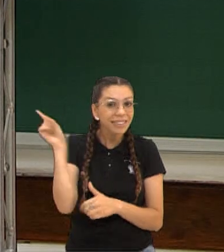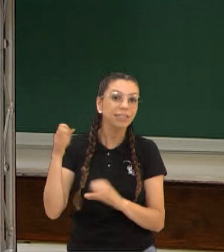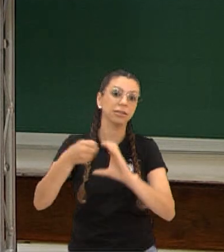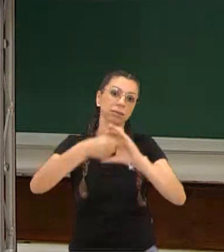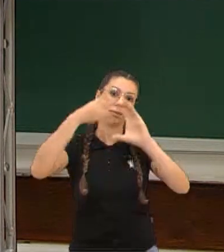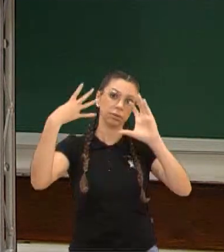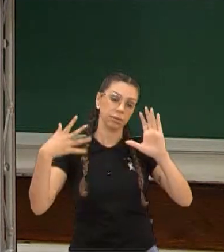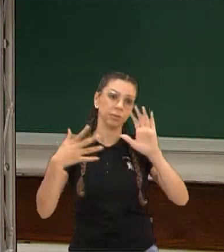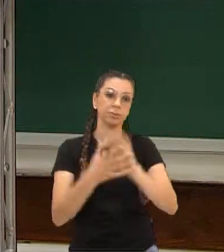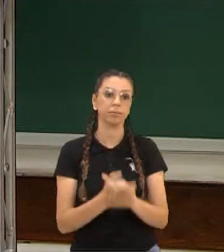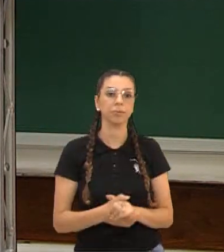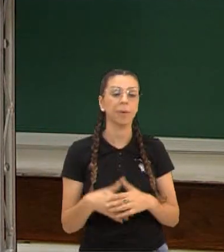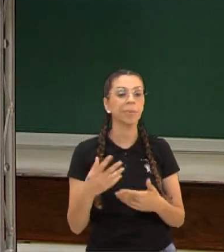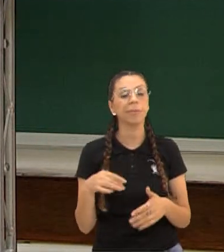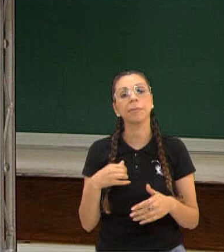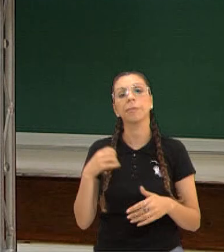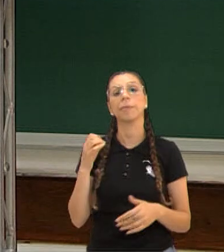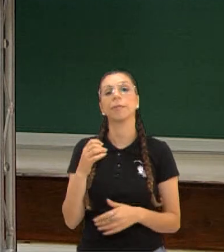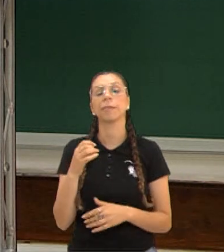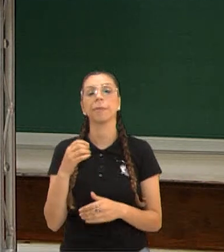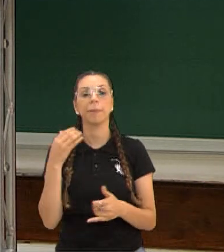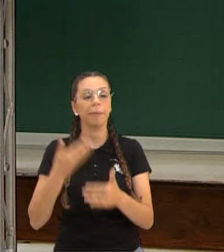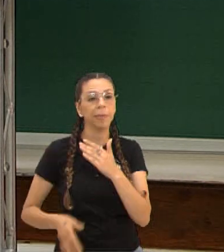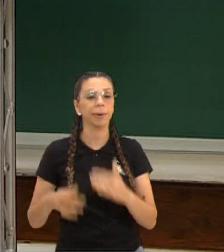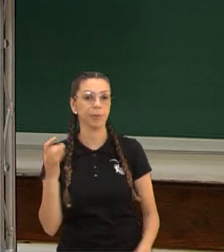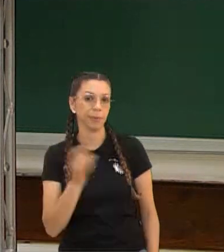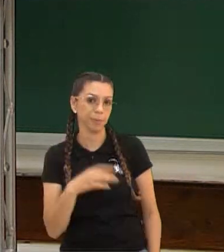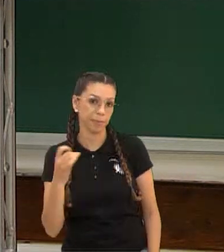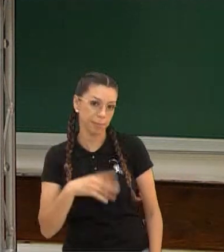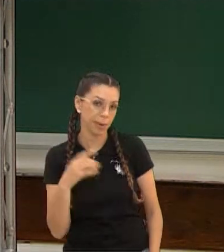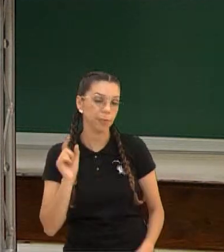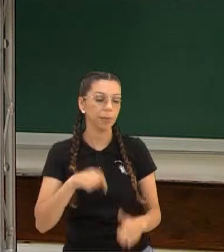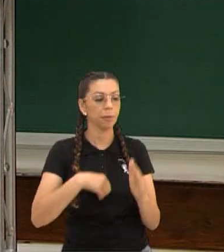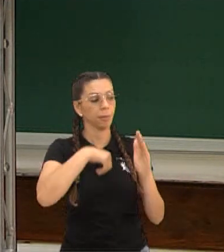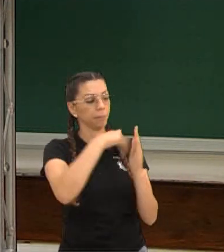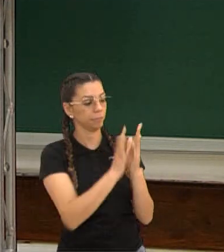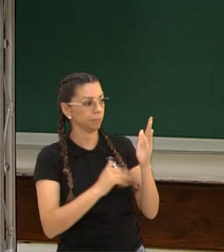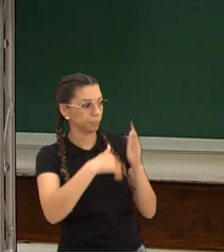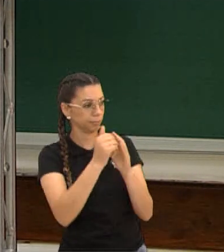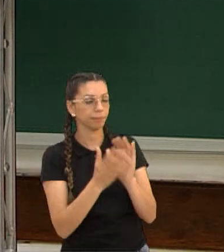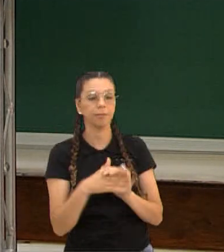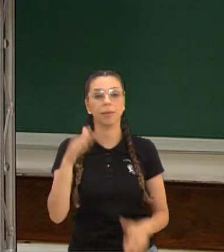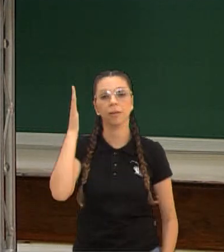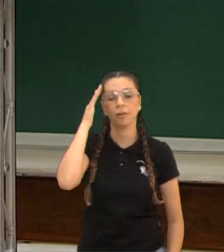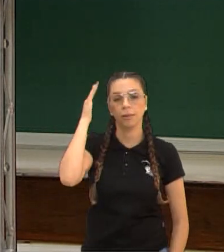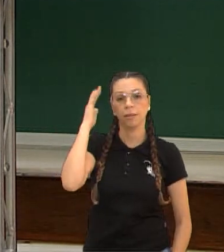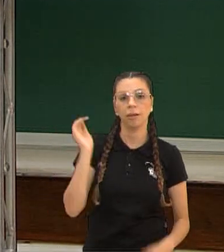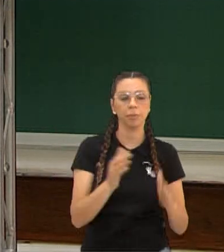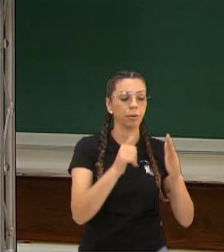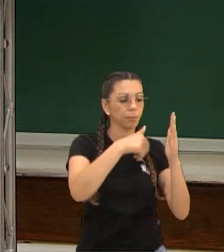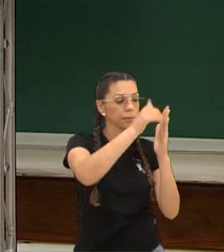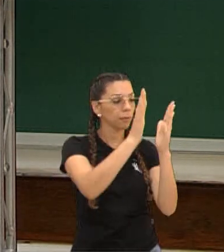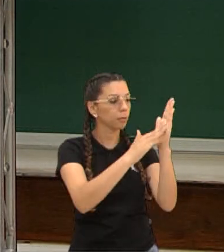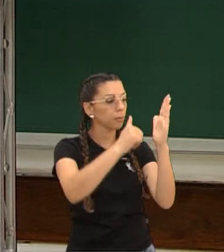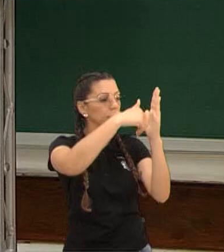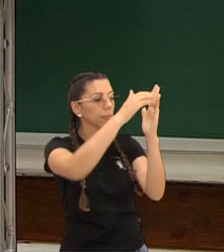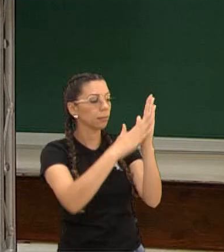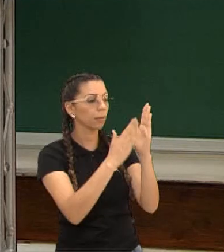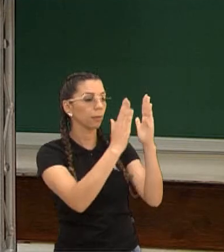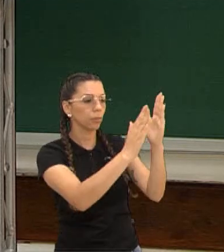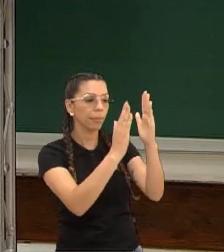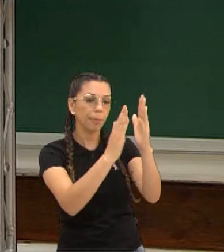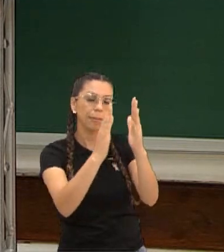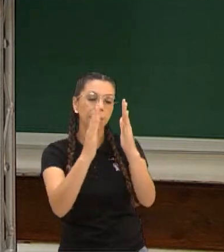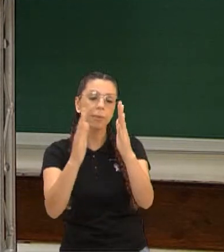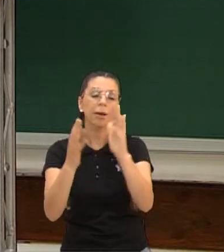aí que você tem que perder o medo na hora de pintar, né? Que você sabe que uma pincelada do lado da outra, na hora de uma